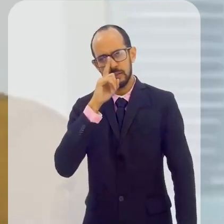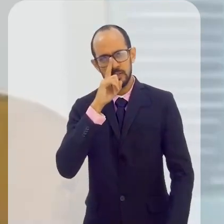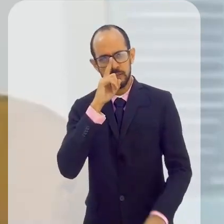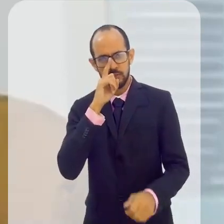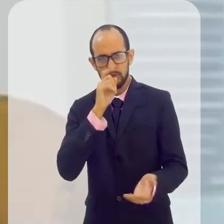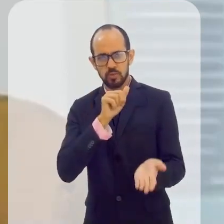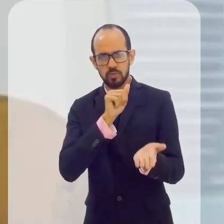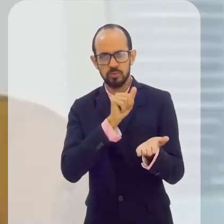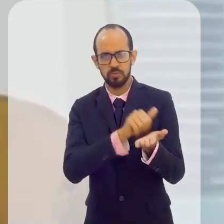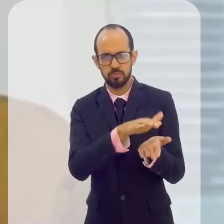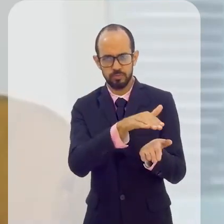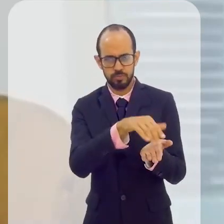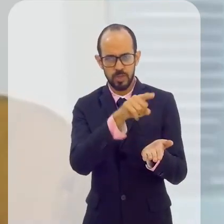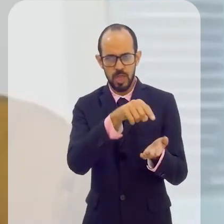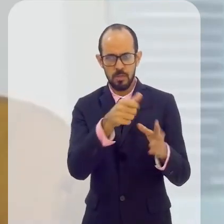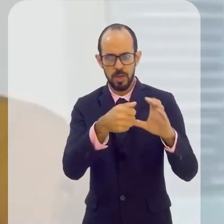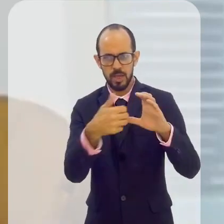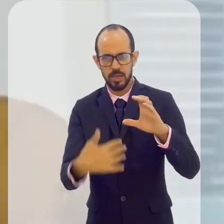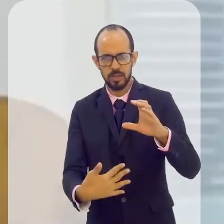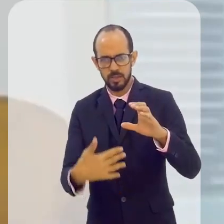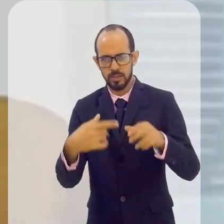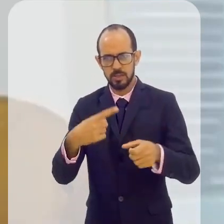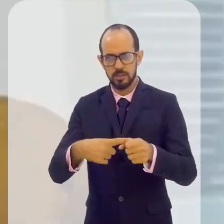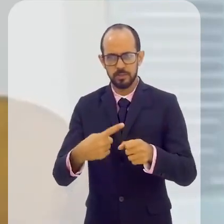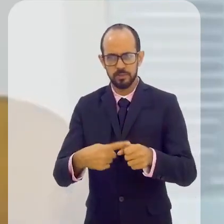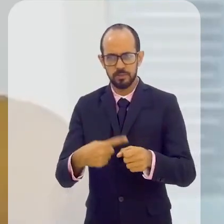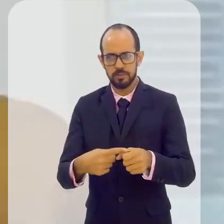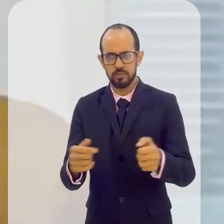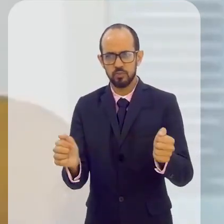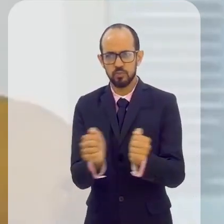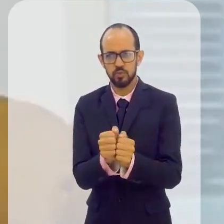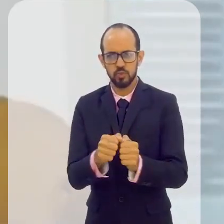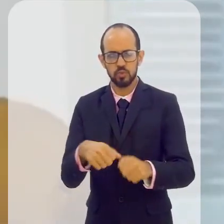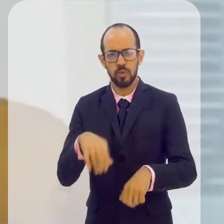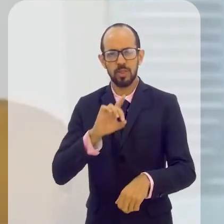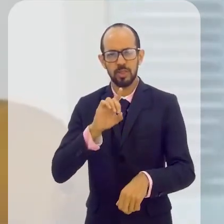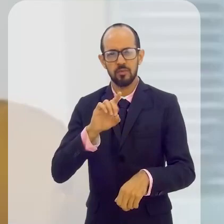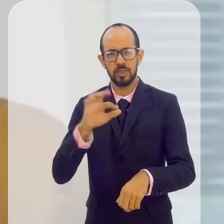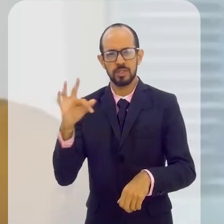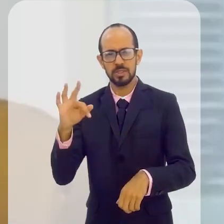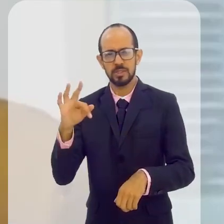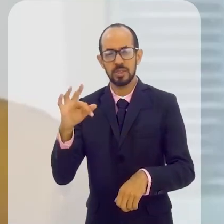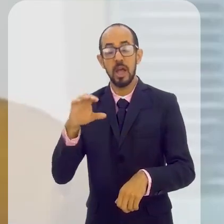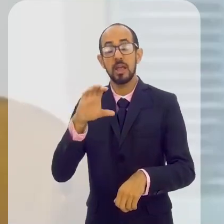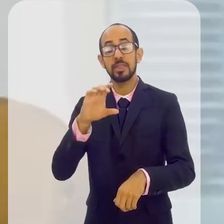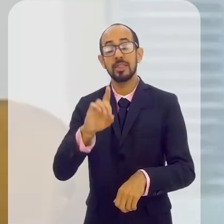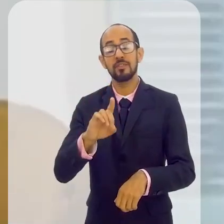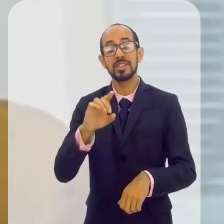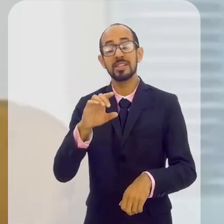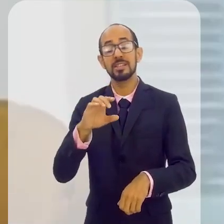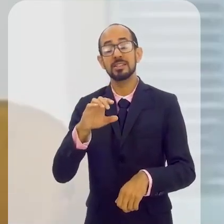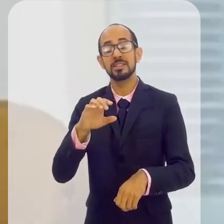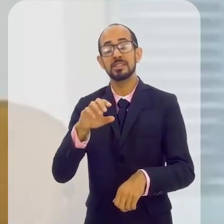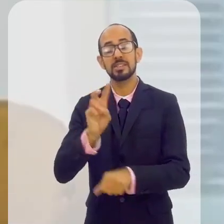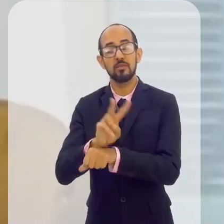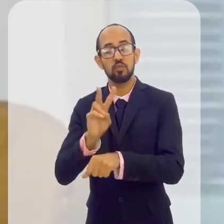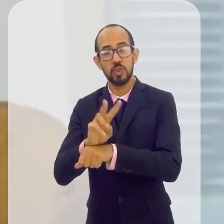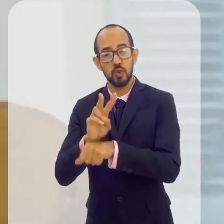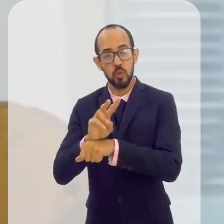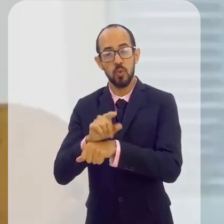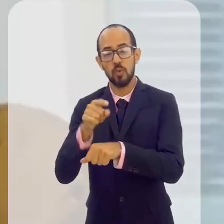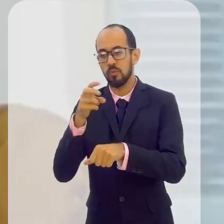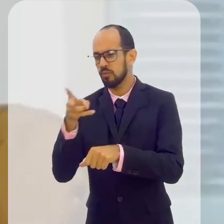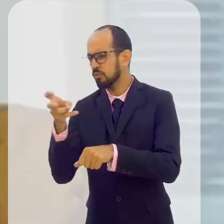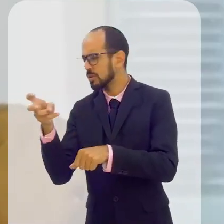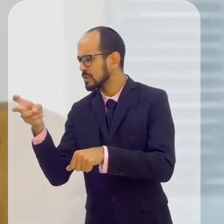de deslizamento, que é uma característica da cidade, junto com a Defesa Civil Municipal, mapeando, a gente já está finalizando agora a cidade, todo o